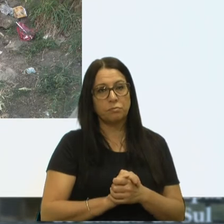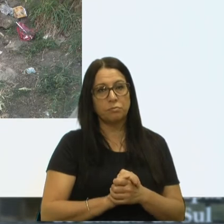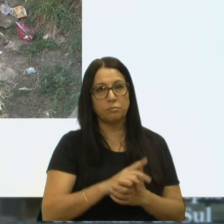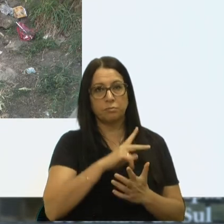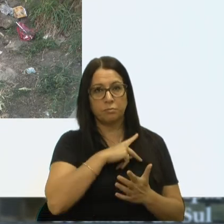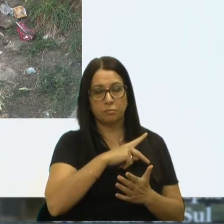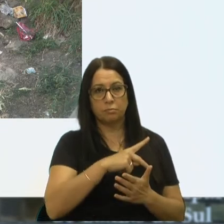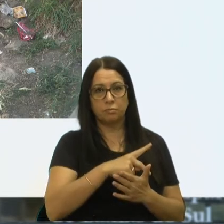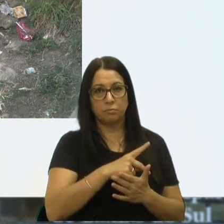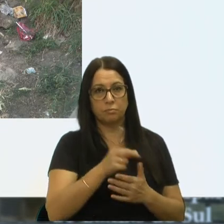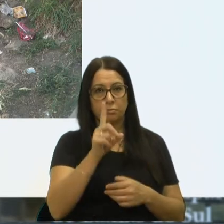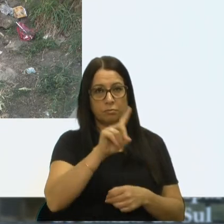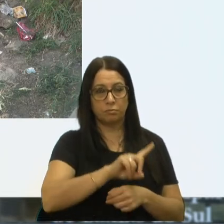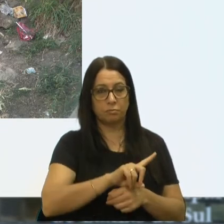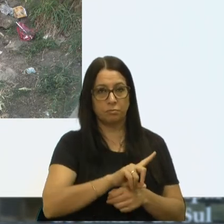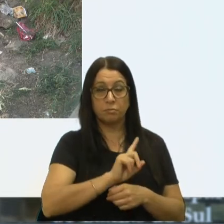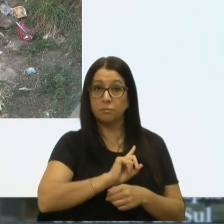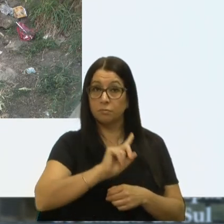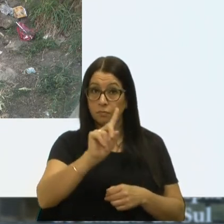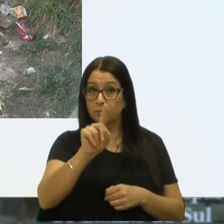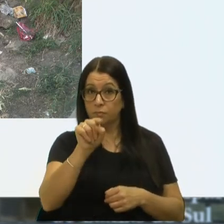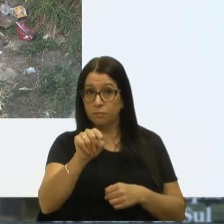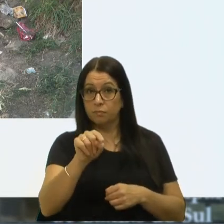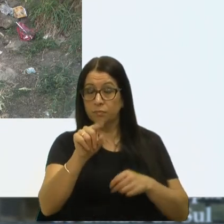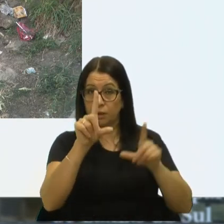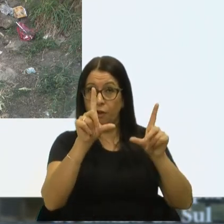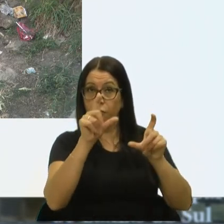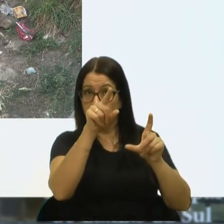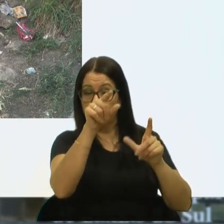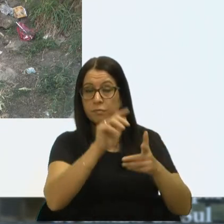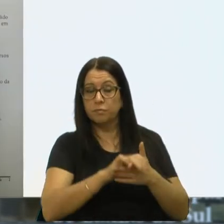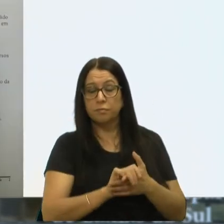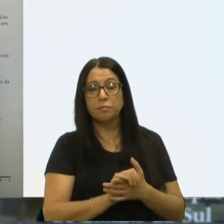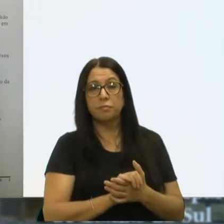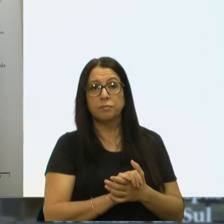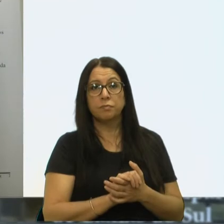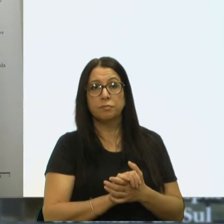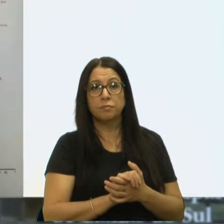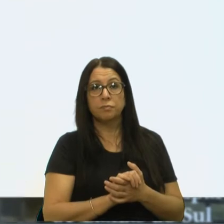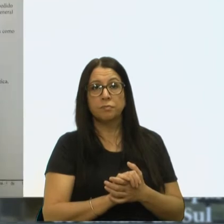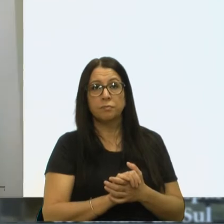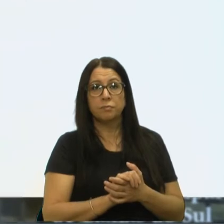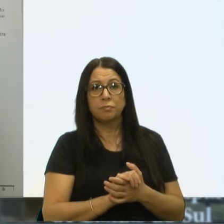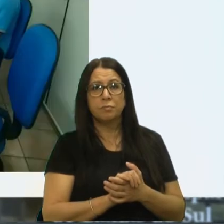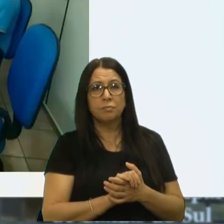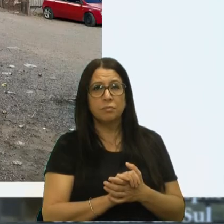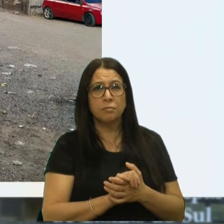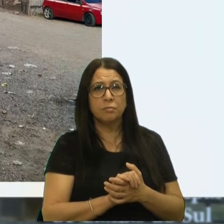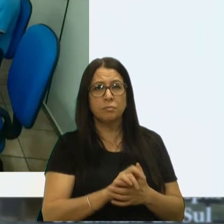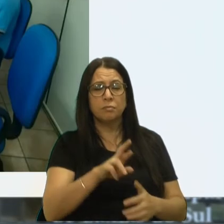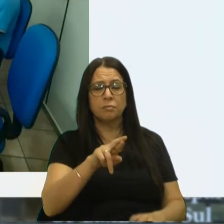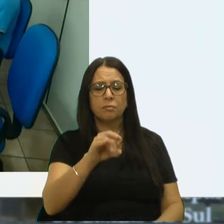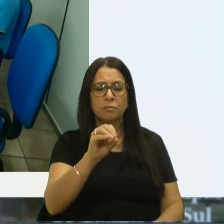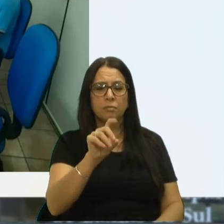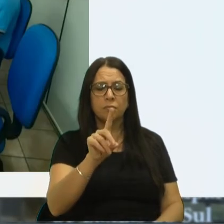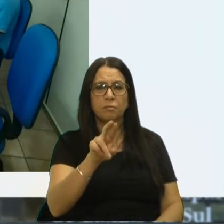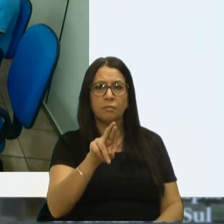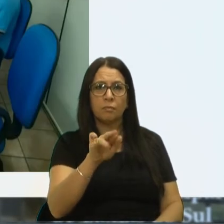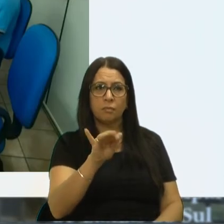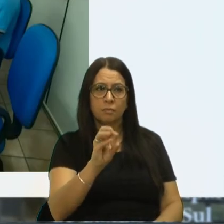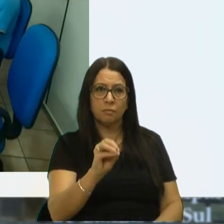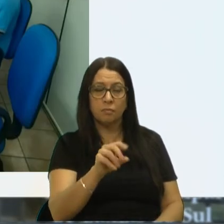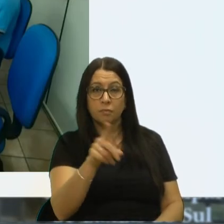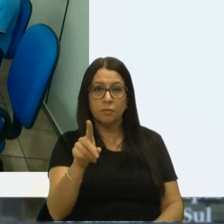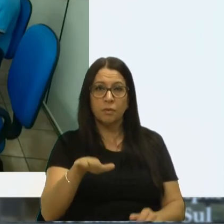presidente, no dia que eu estive lá, que estava essa foto ali, o Rodrigo Weber, eu estive lá, essa foto, eu estive